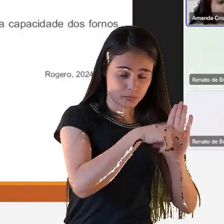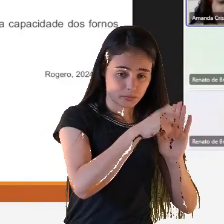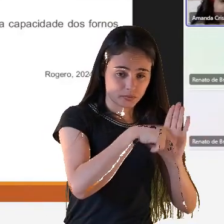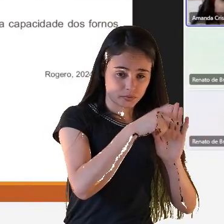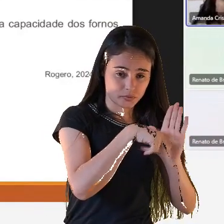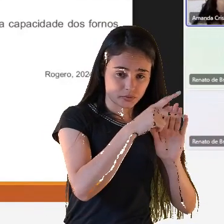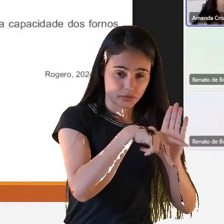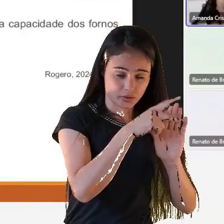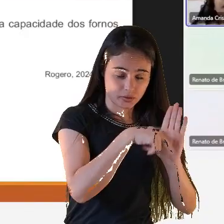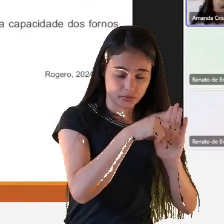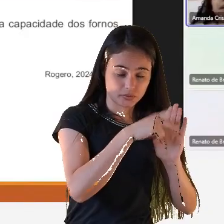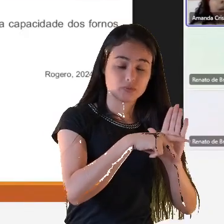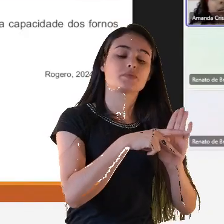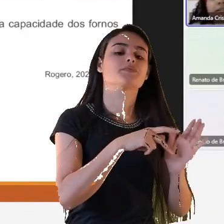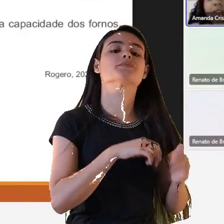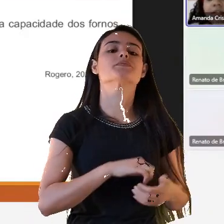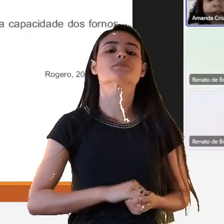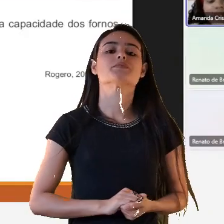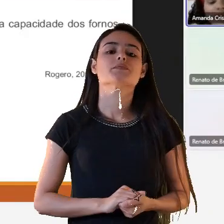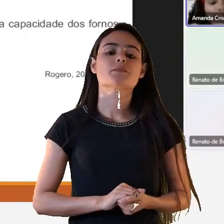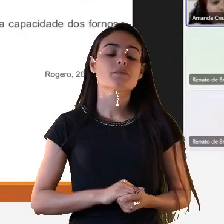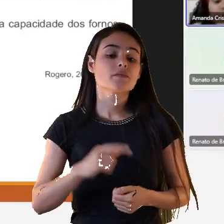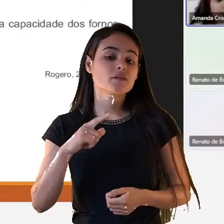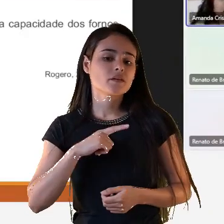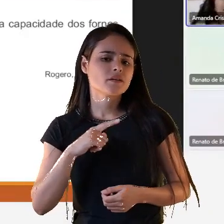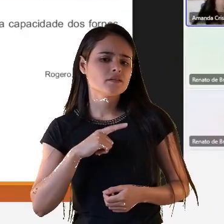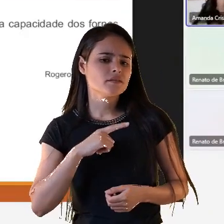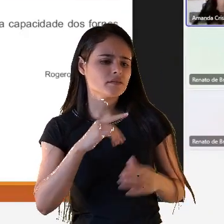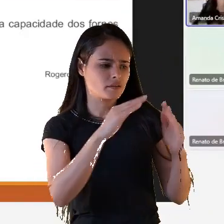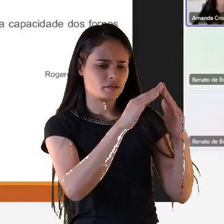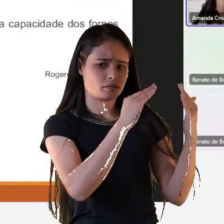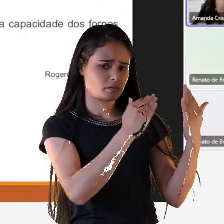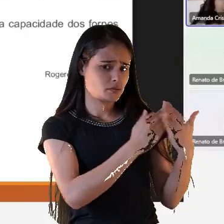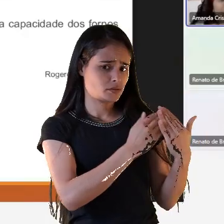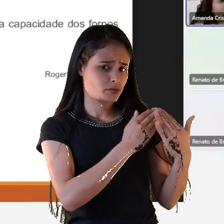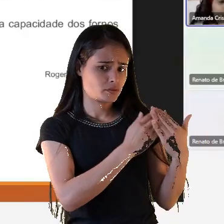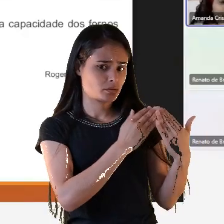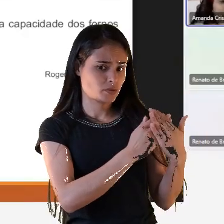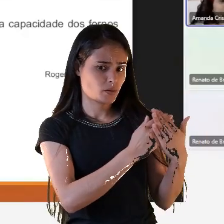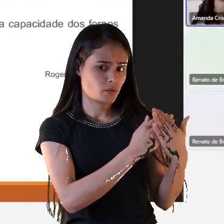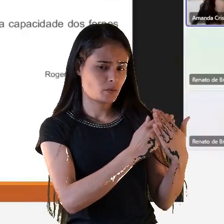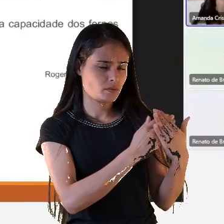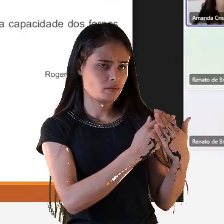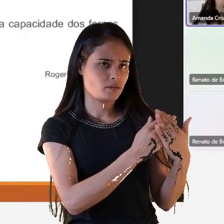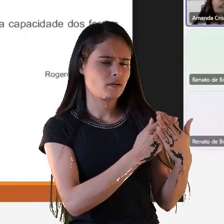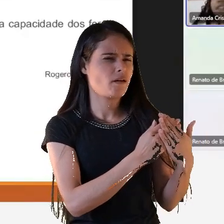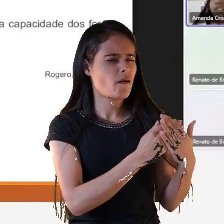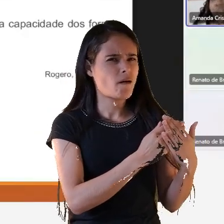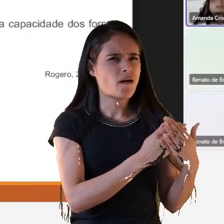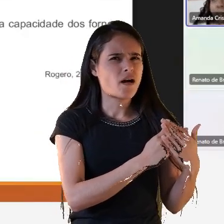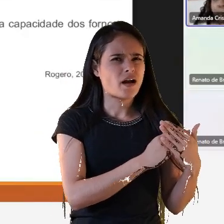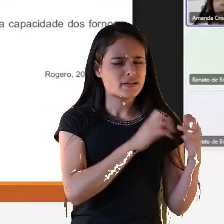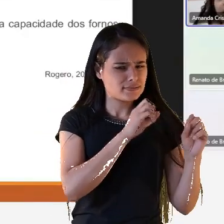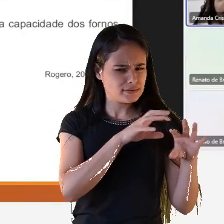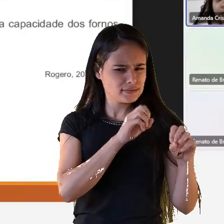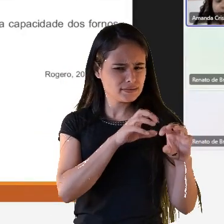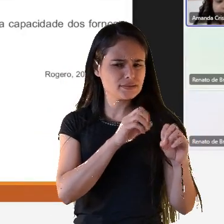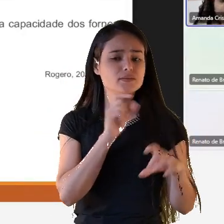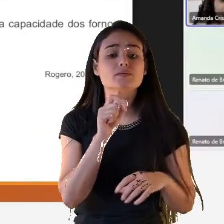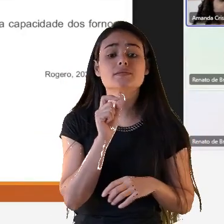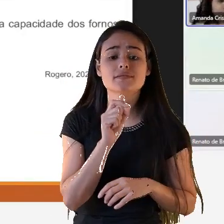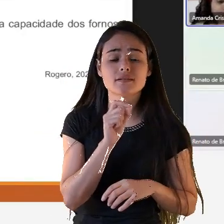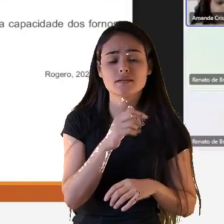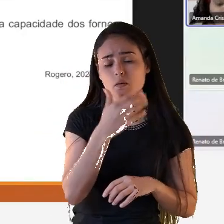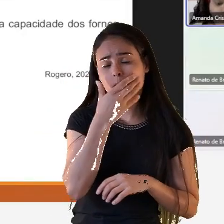de engenharia se ensina que foi um alemão que foi o grande pai